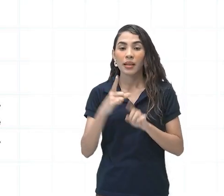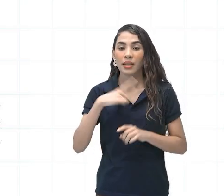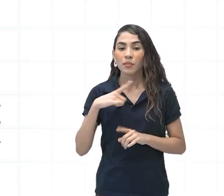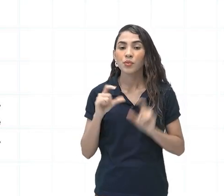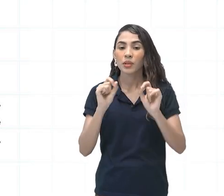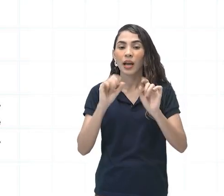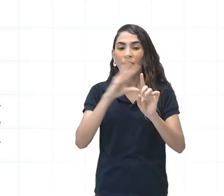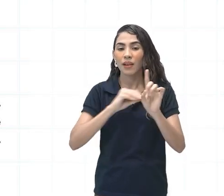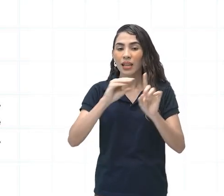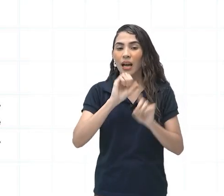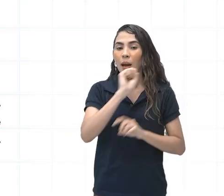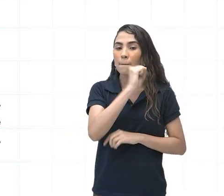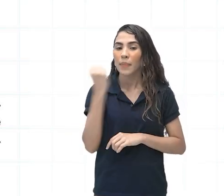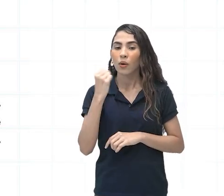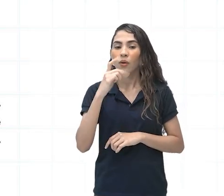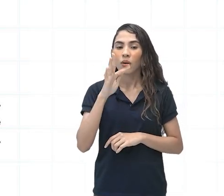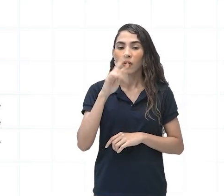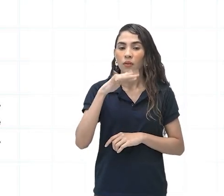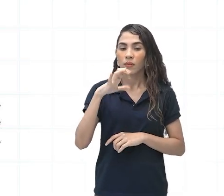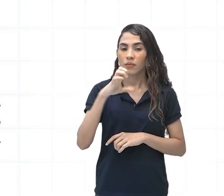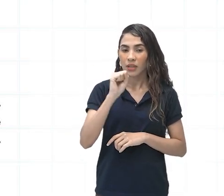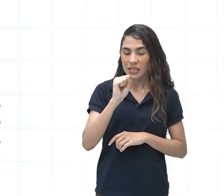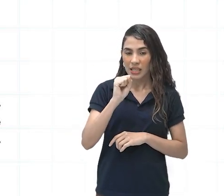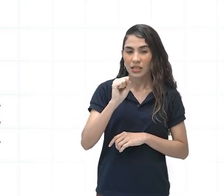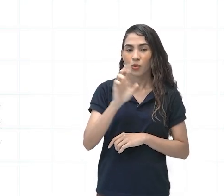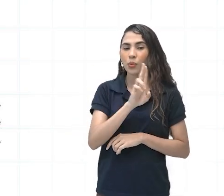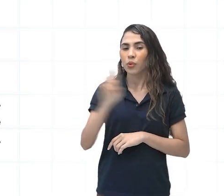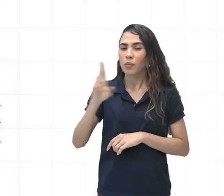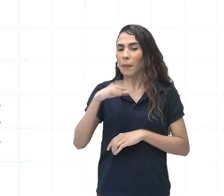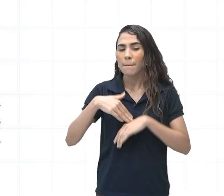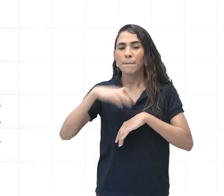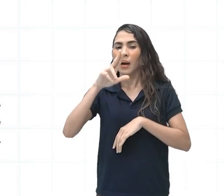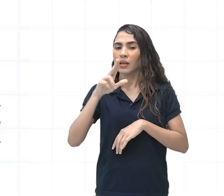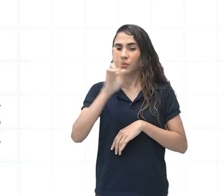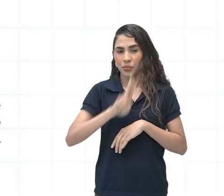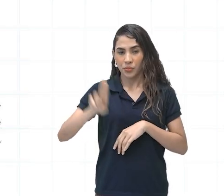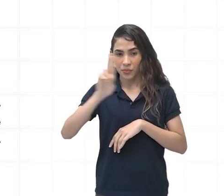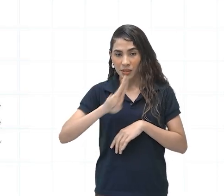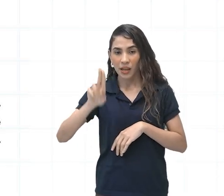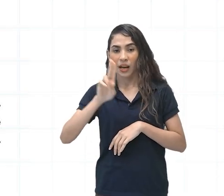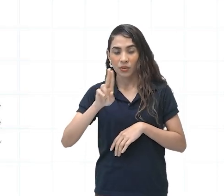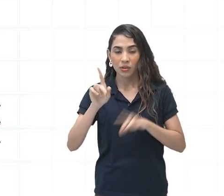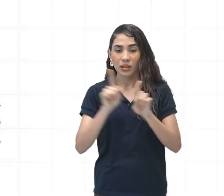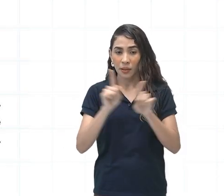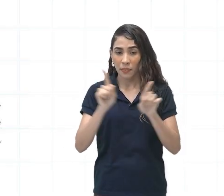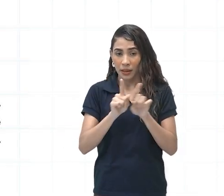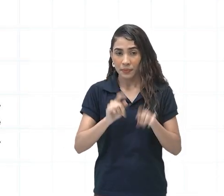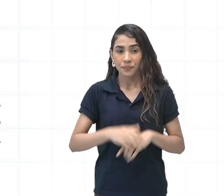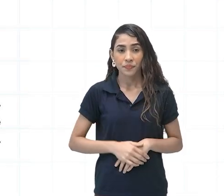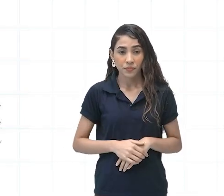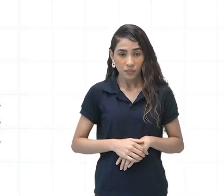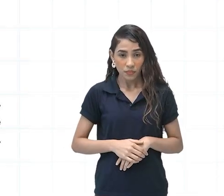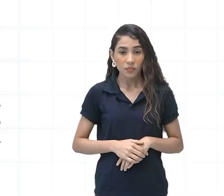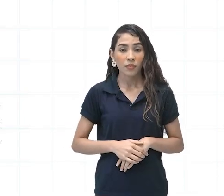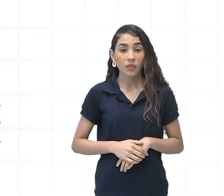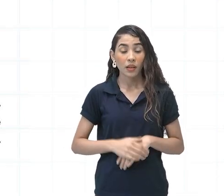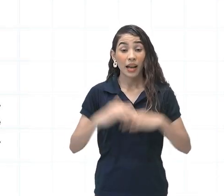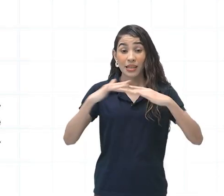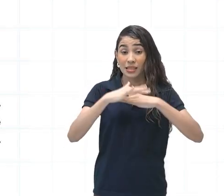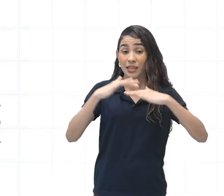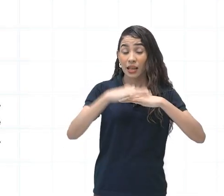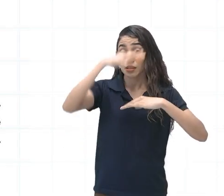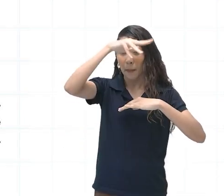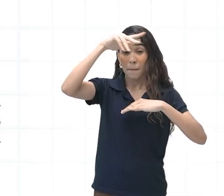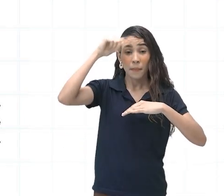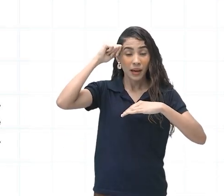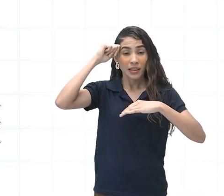a falar o pão francês, que talvez seja o nome que predomina em mais áreas, né? E a cidade de Manaus está